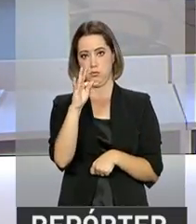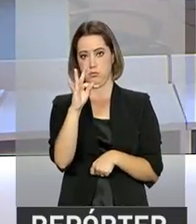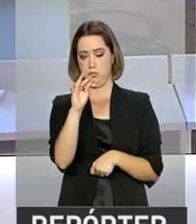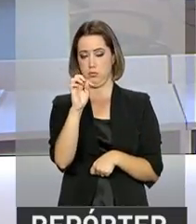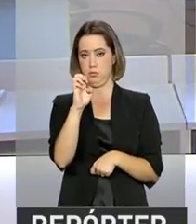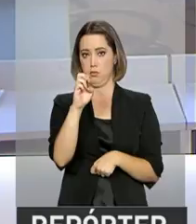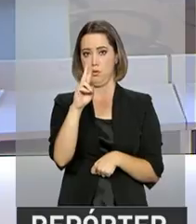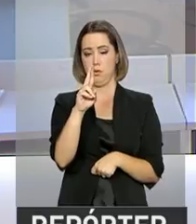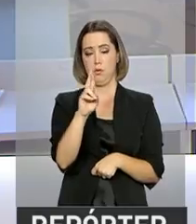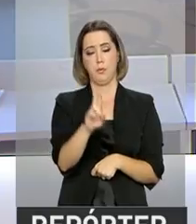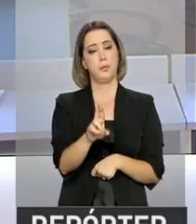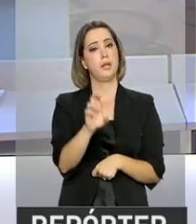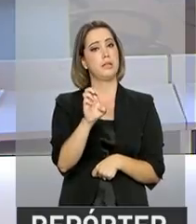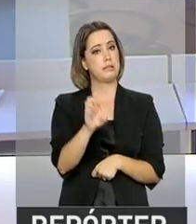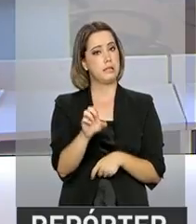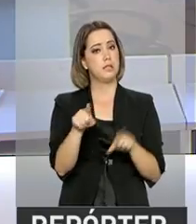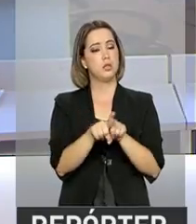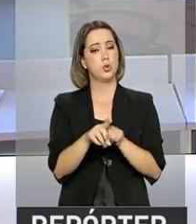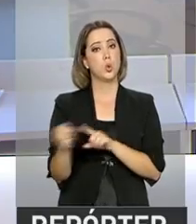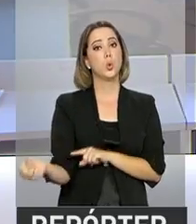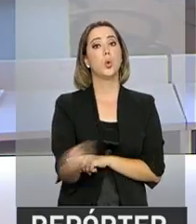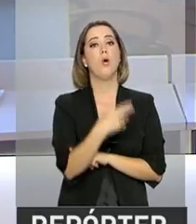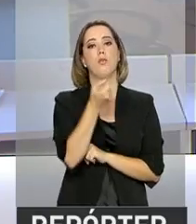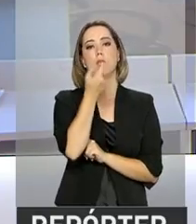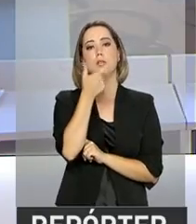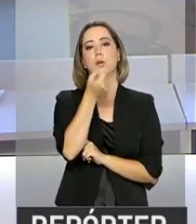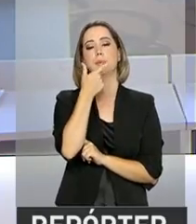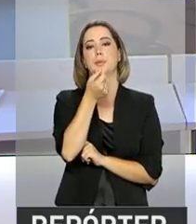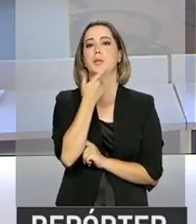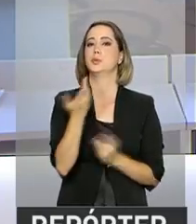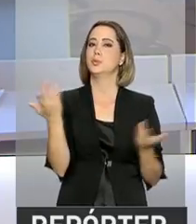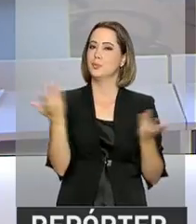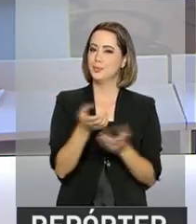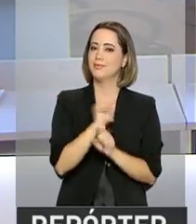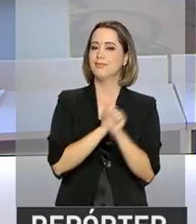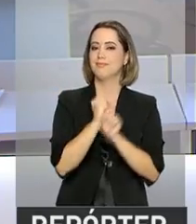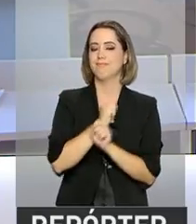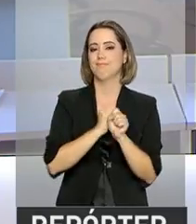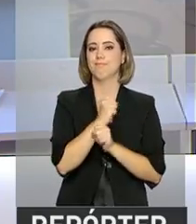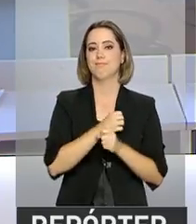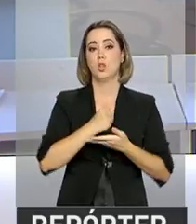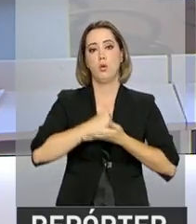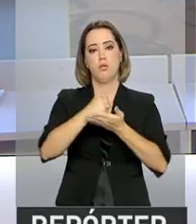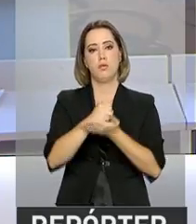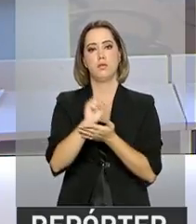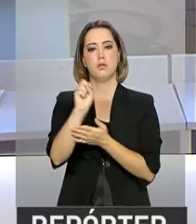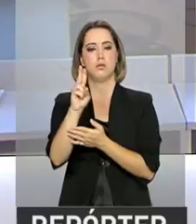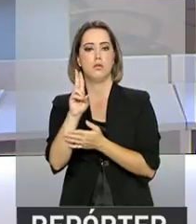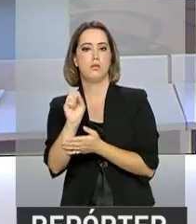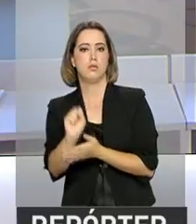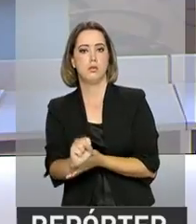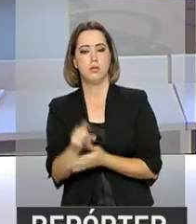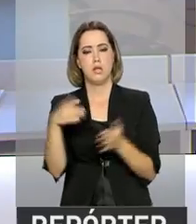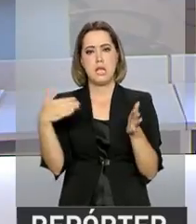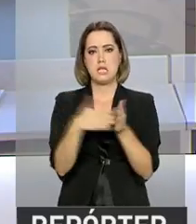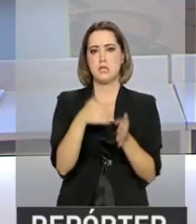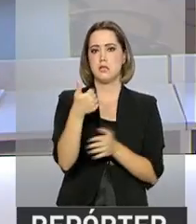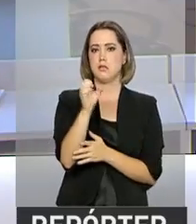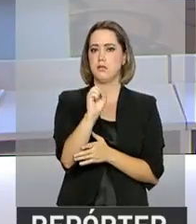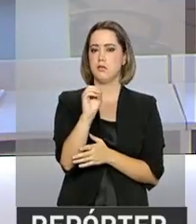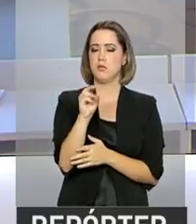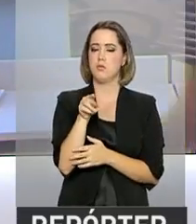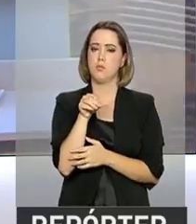novo medicamento ainda este ano um comprimido para tratar a doença estará disponível no Sistema Único de Saúde em até